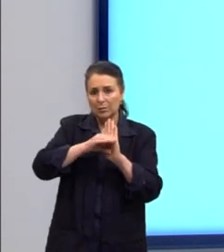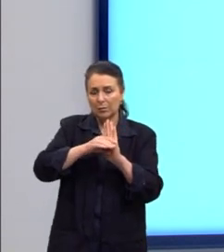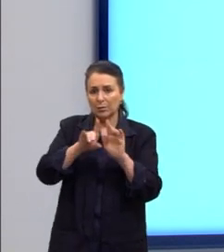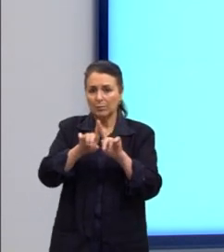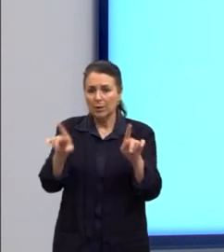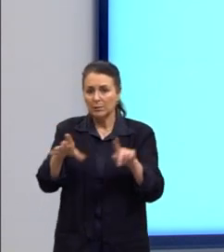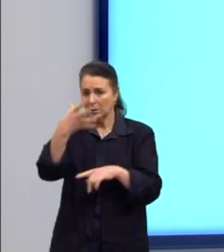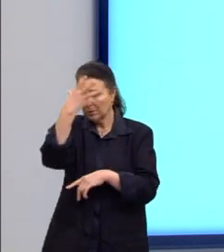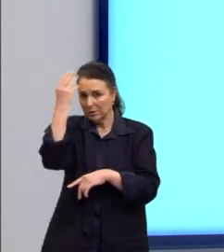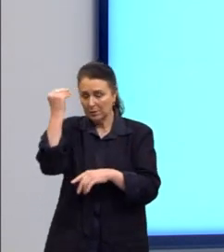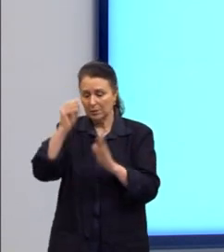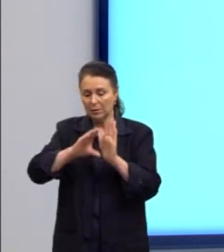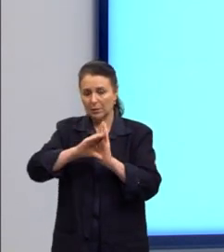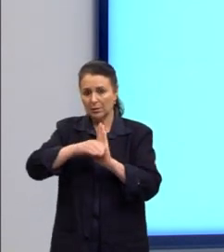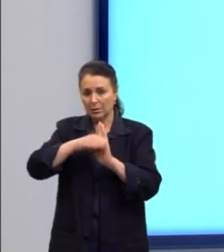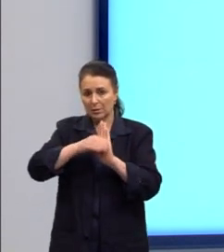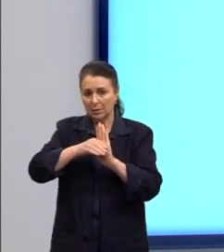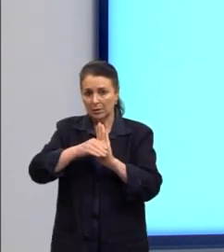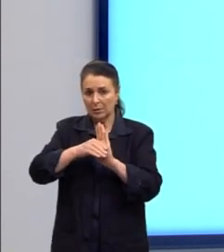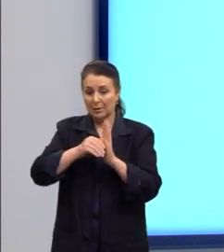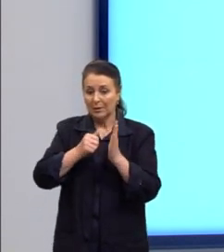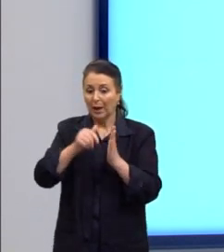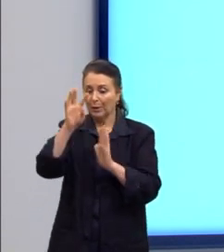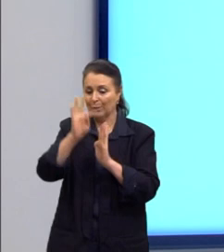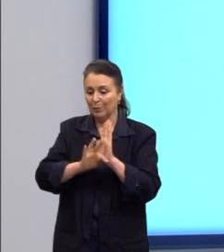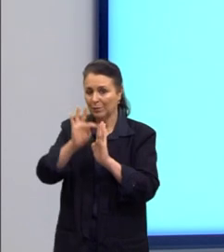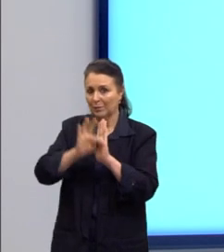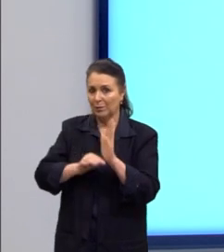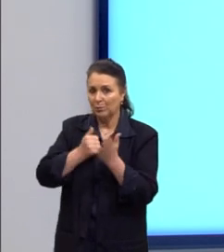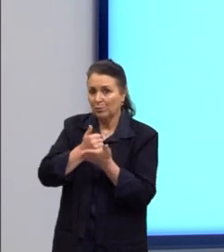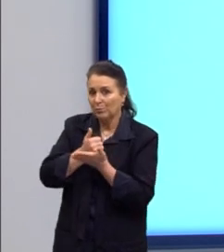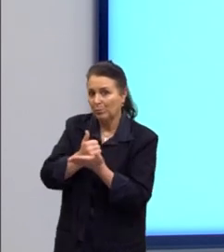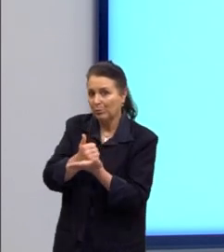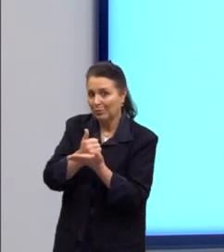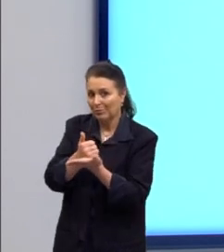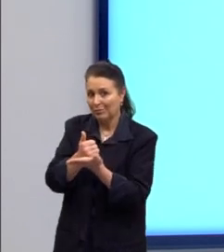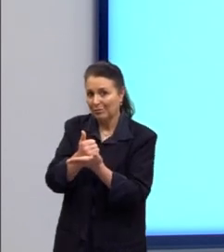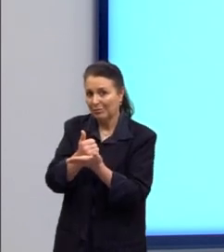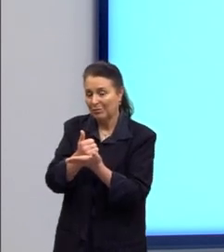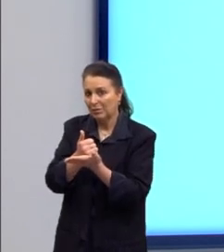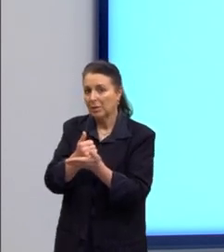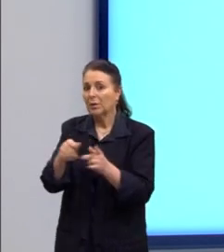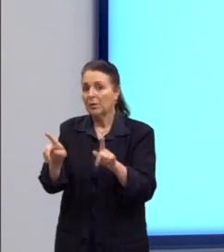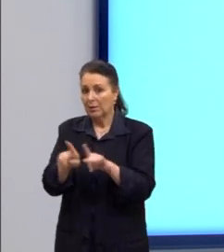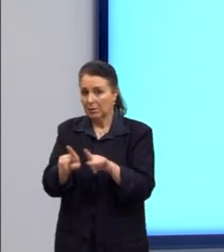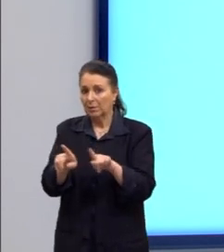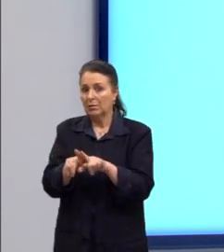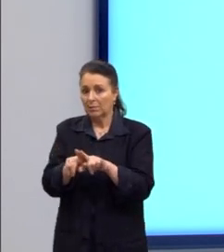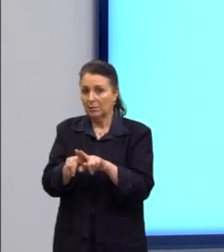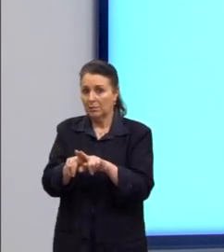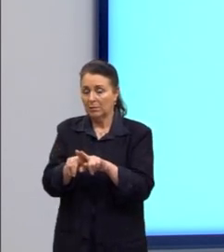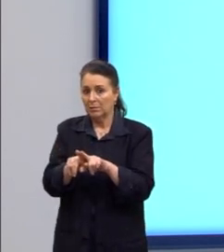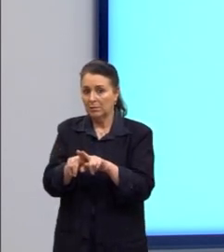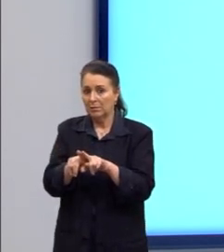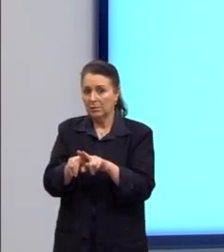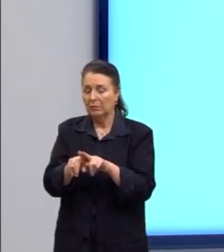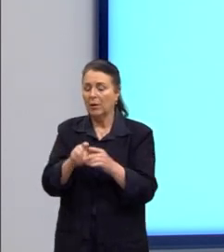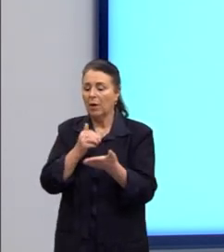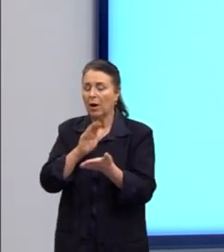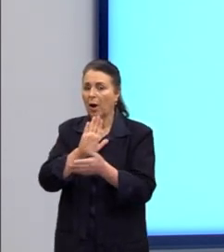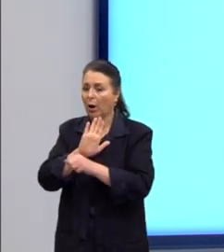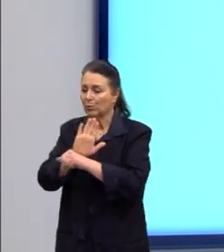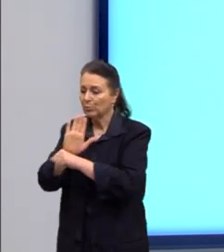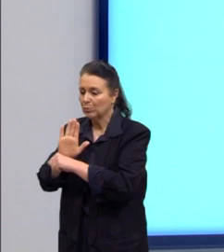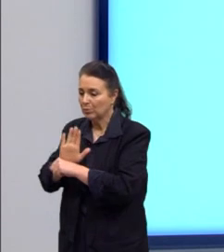esqueci o conceito tá lá no texto de apoio muitas vezes tá lá no texto de apoio E além disso né isso vai ajudar